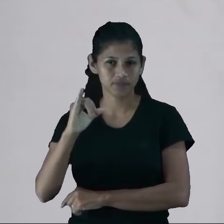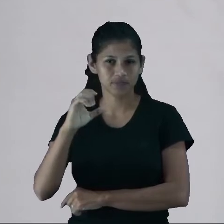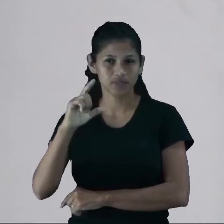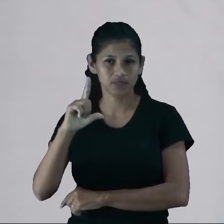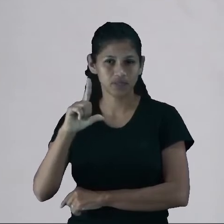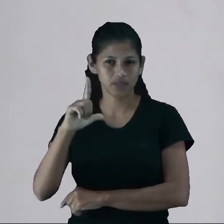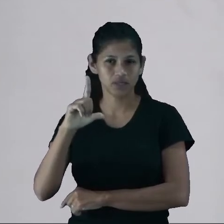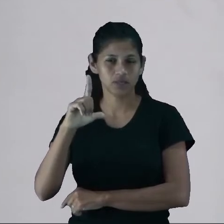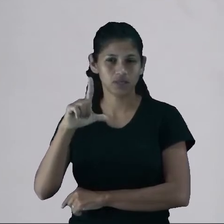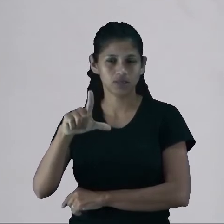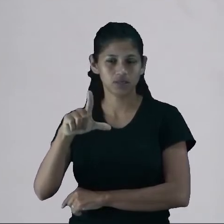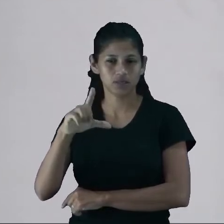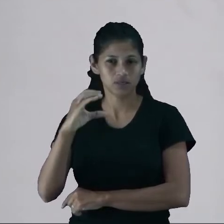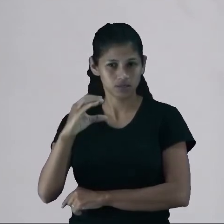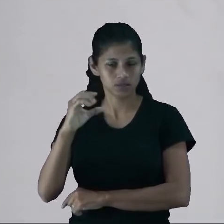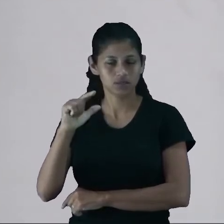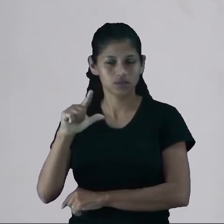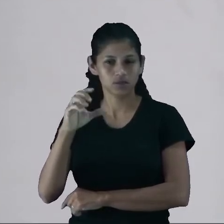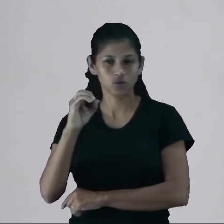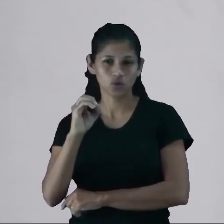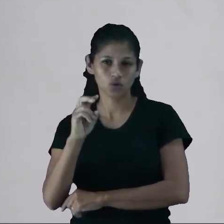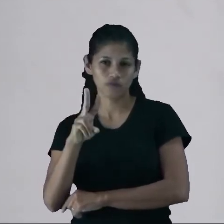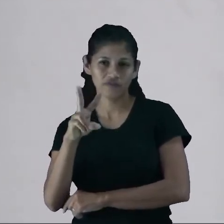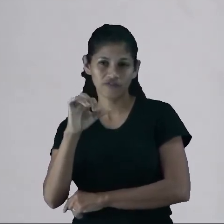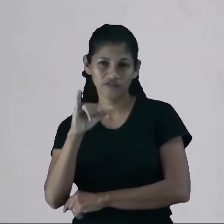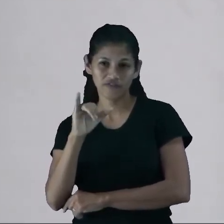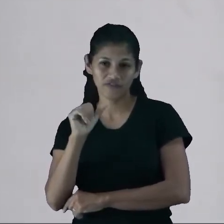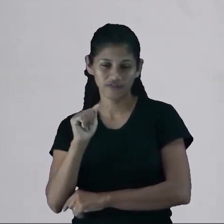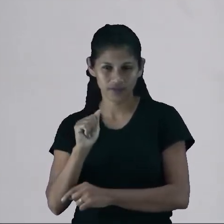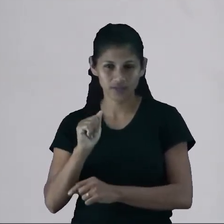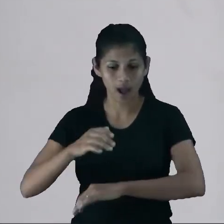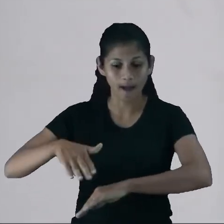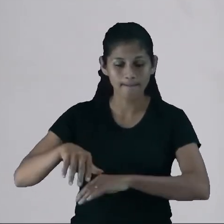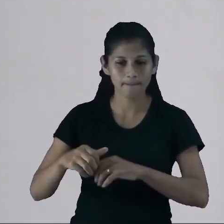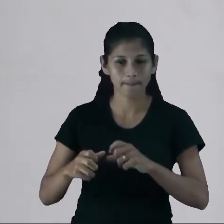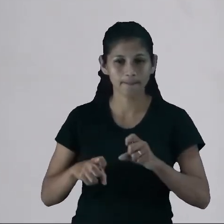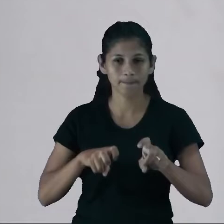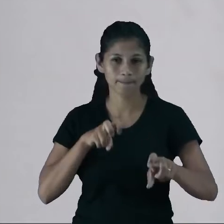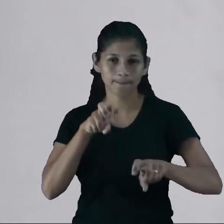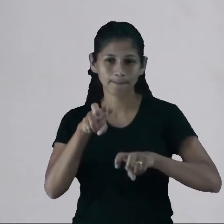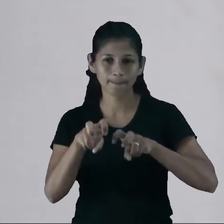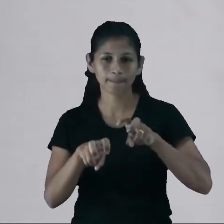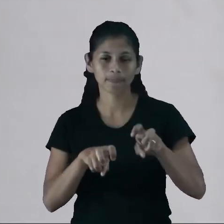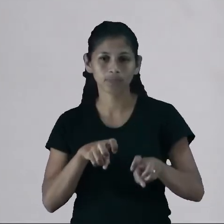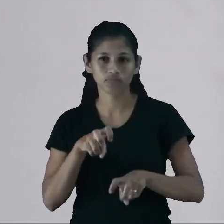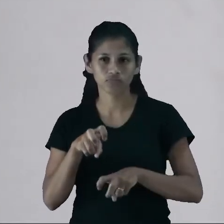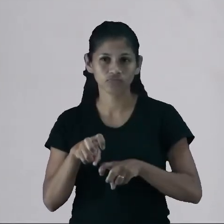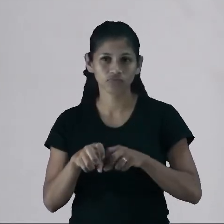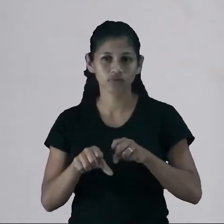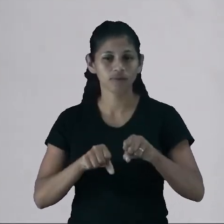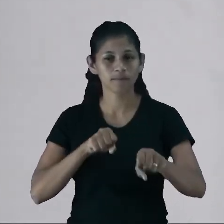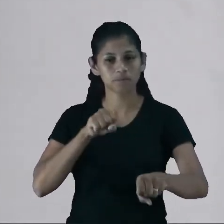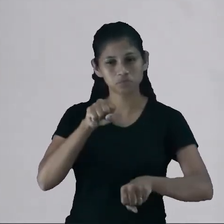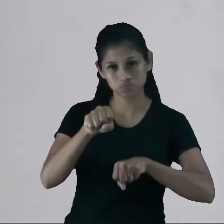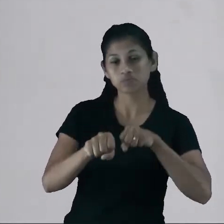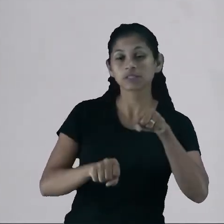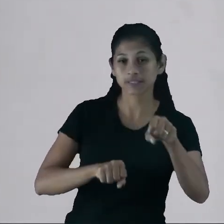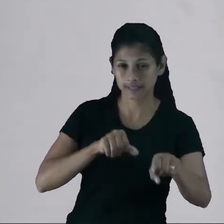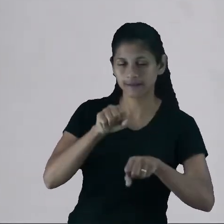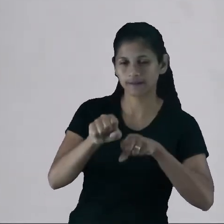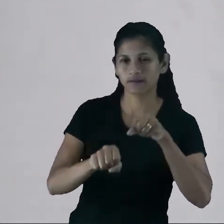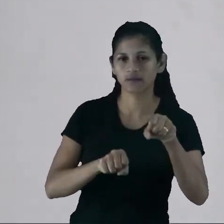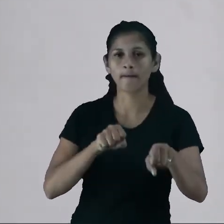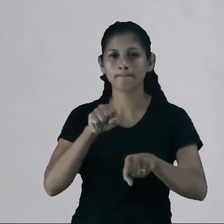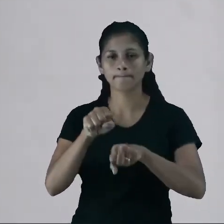Se locomoverem, seria uma ótima opção também, faria com que menos pessoas utilizassem carro, menos poluição, menos